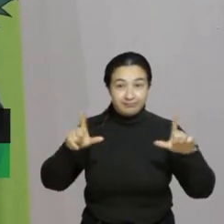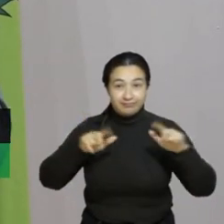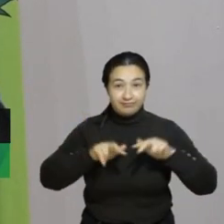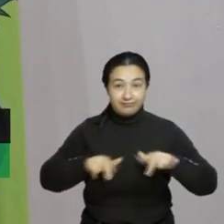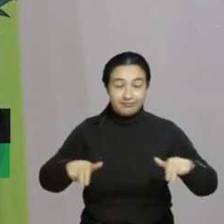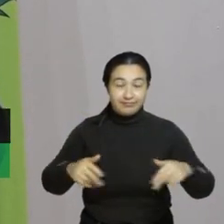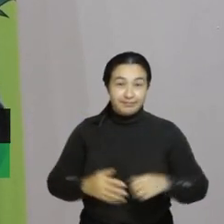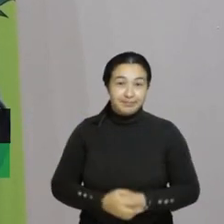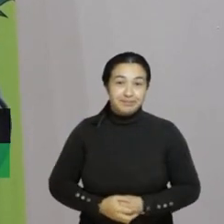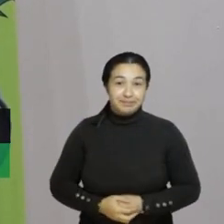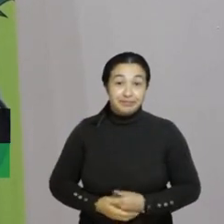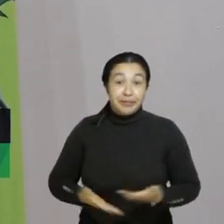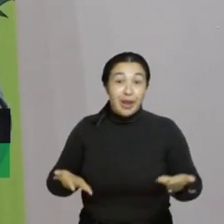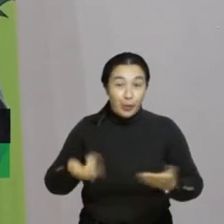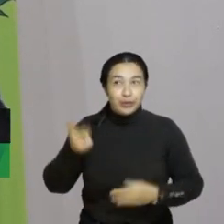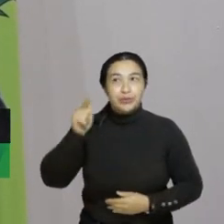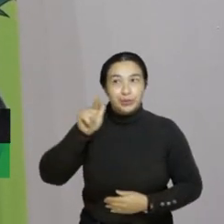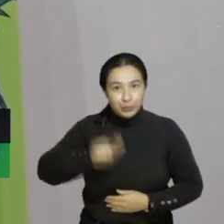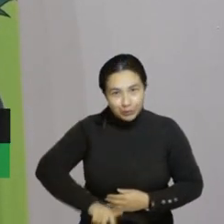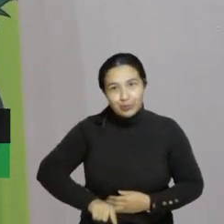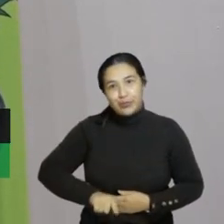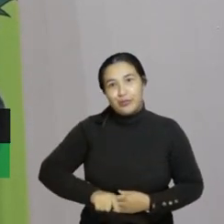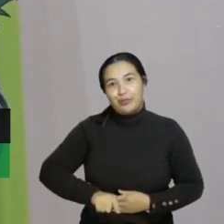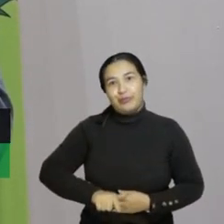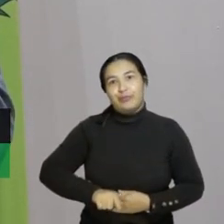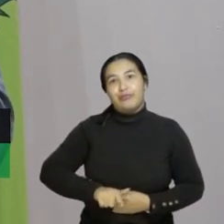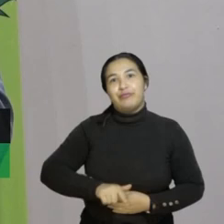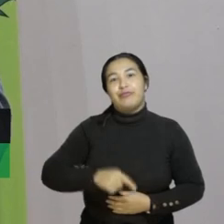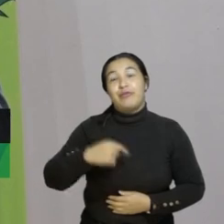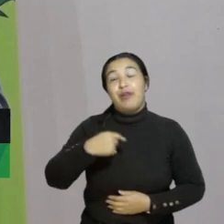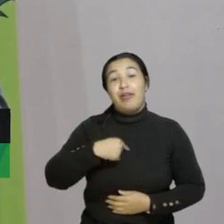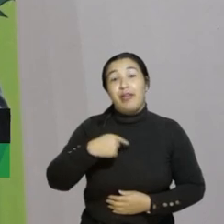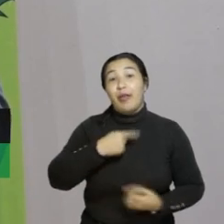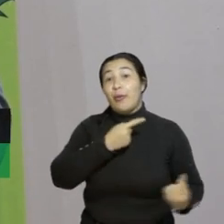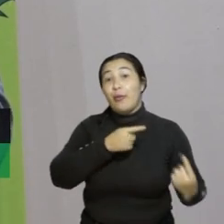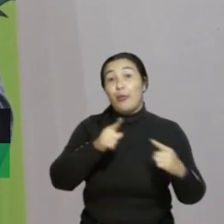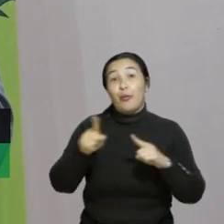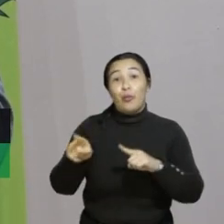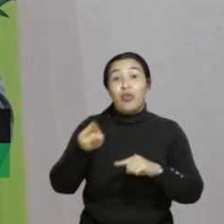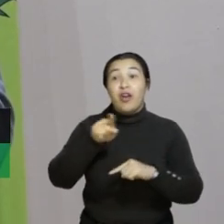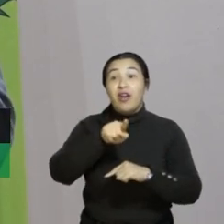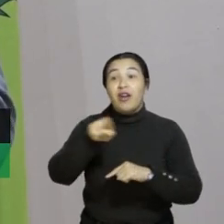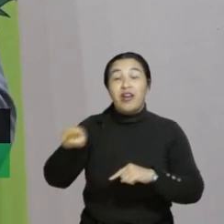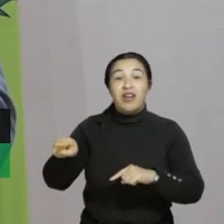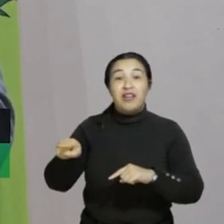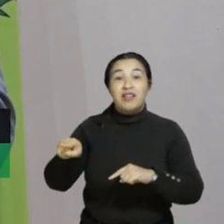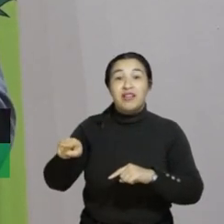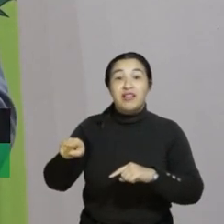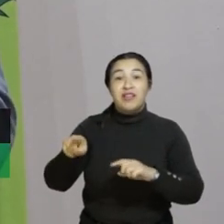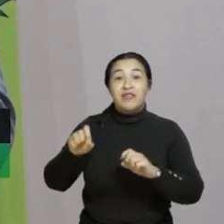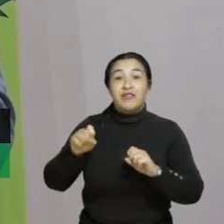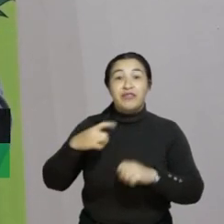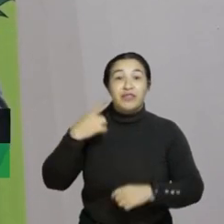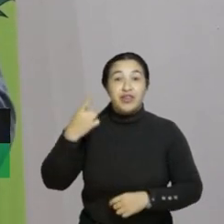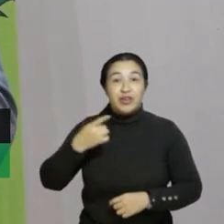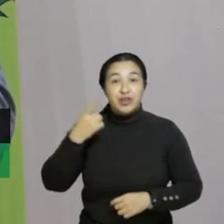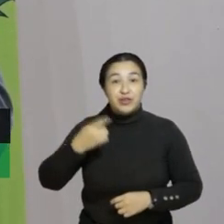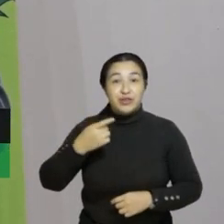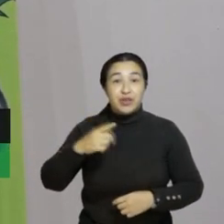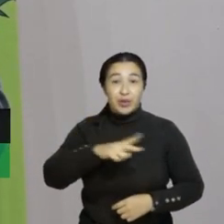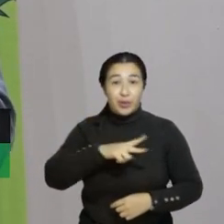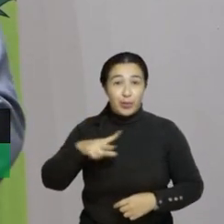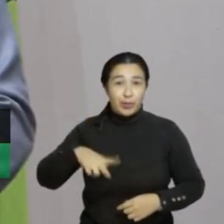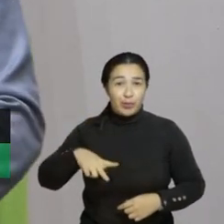variar, eu vim falar mal da Defensoria Pública, dos defensores públicos, e fazer uma grave denúncia